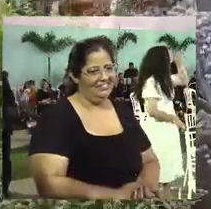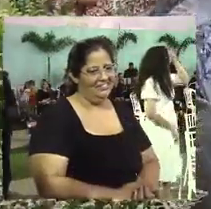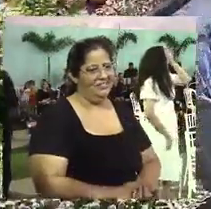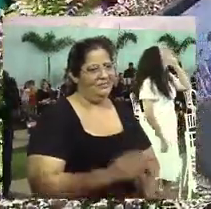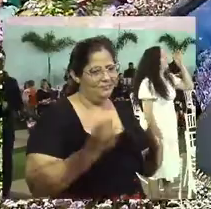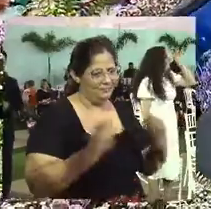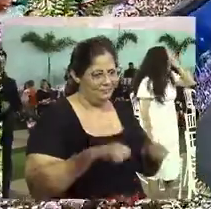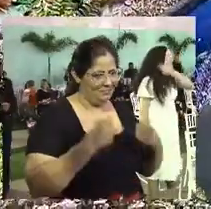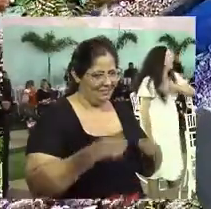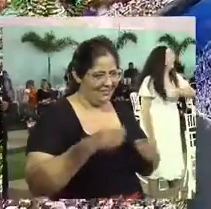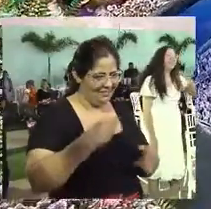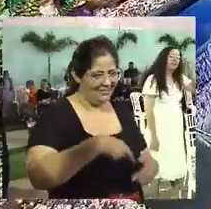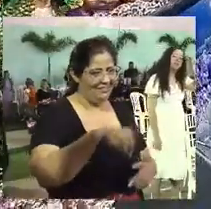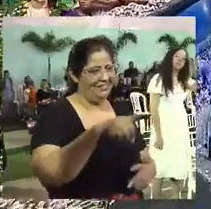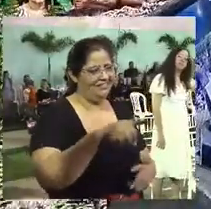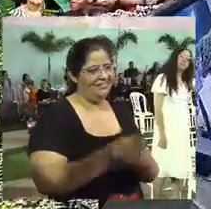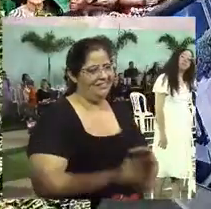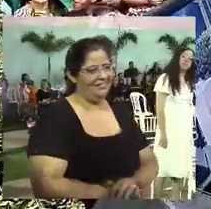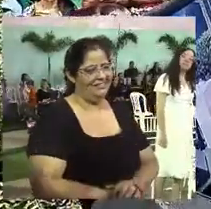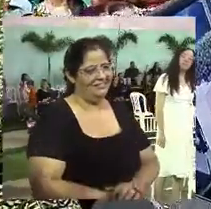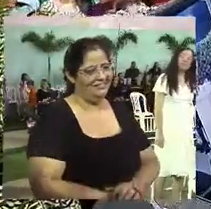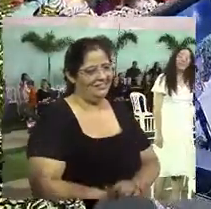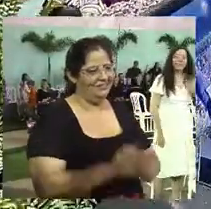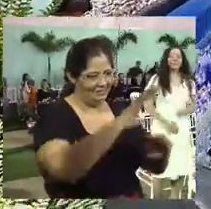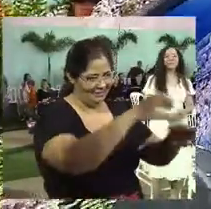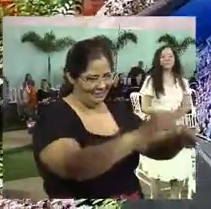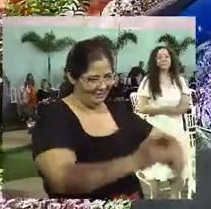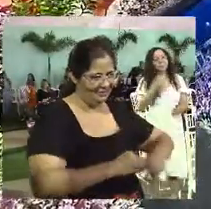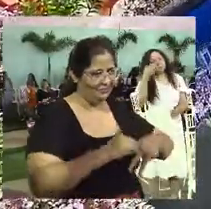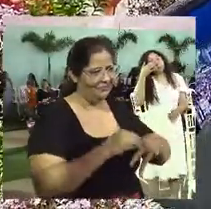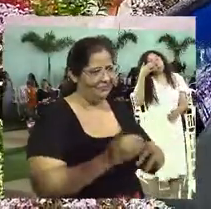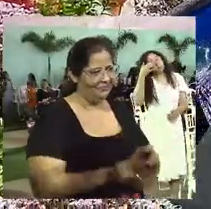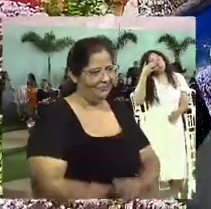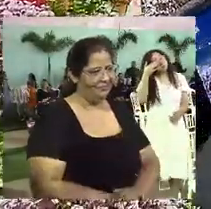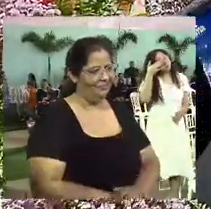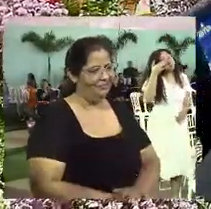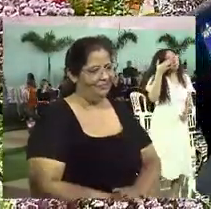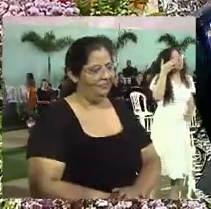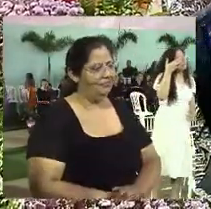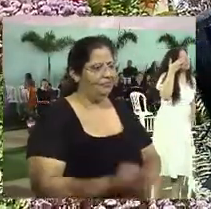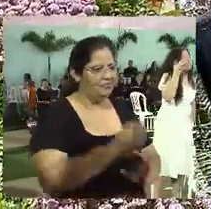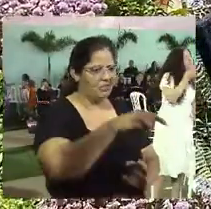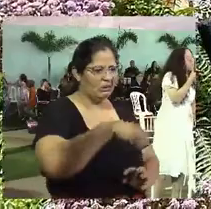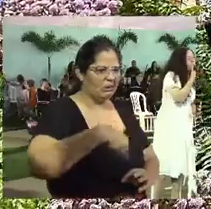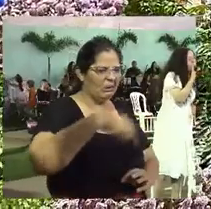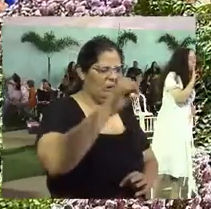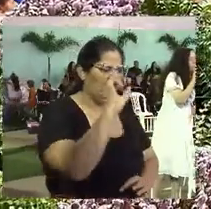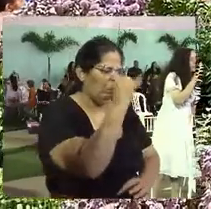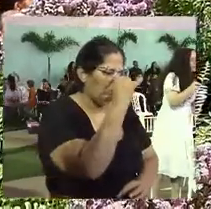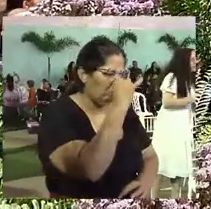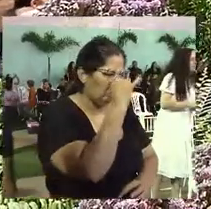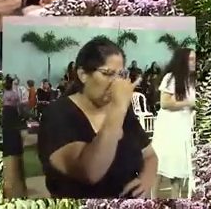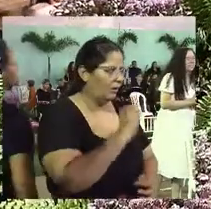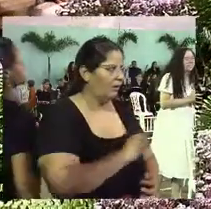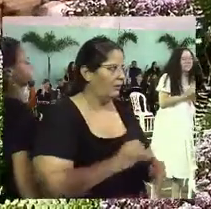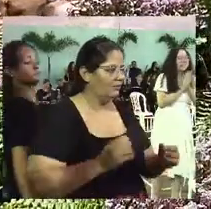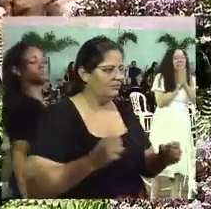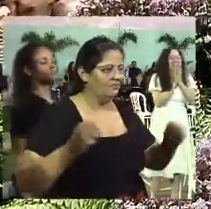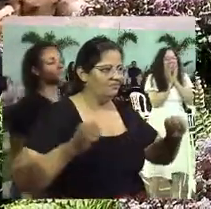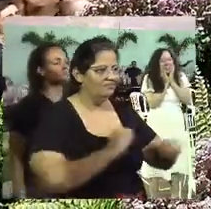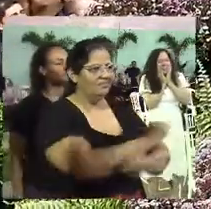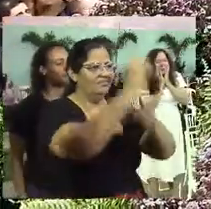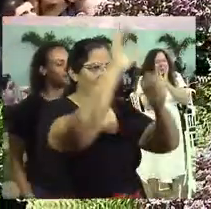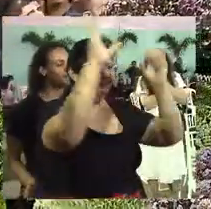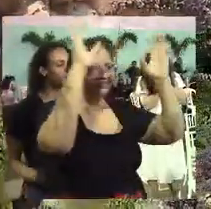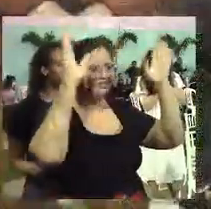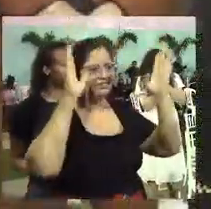querer não é pra puxar no braço puxa e arranca lá do chiqueiro de porco a glória